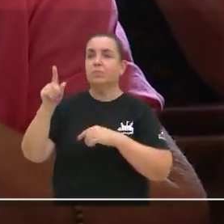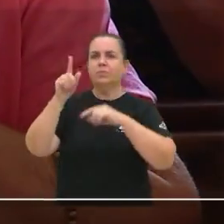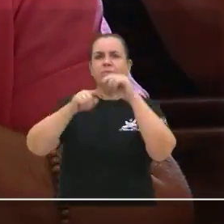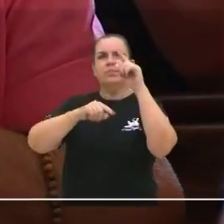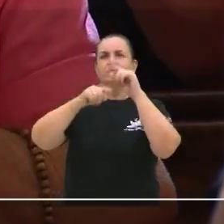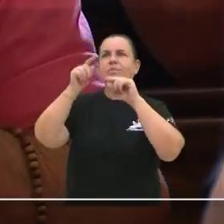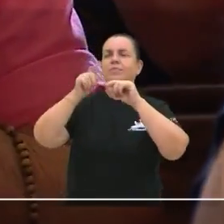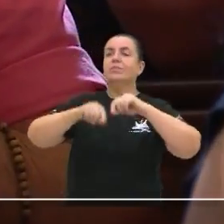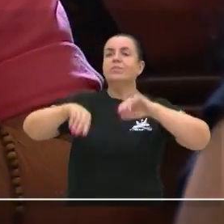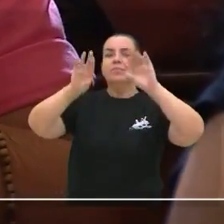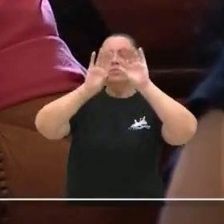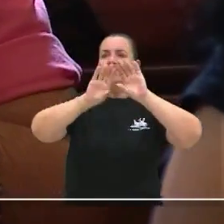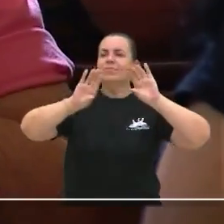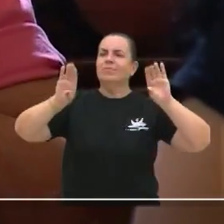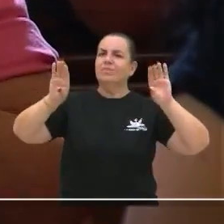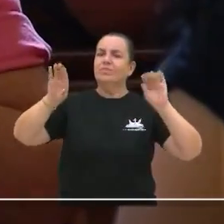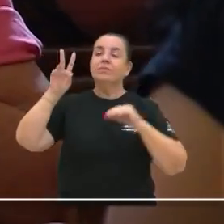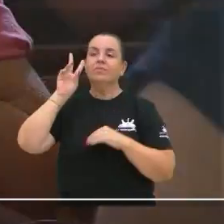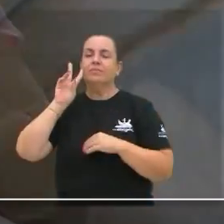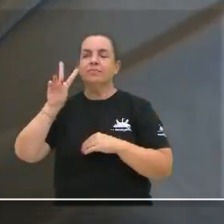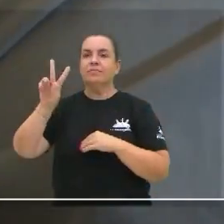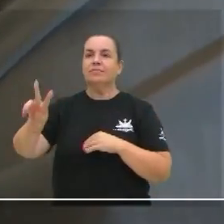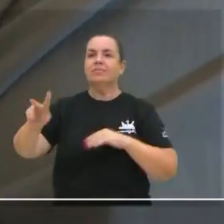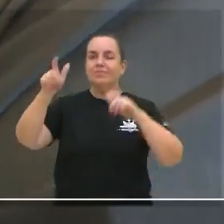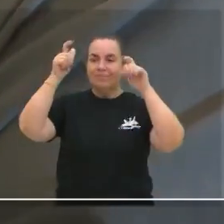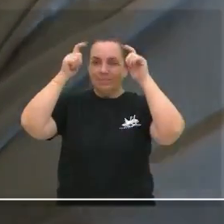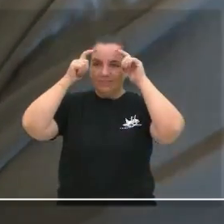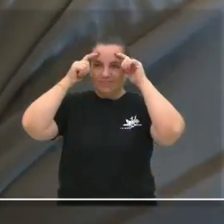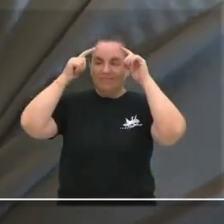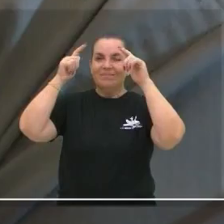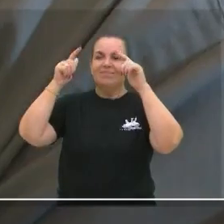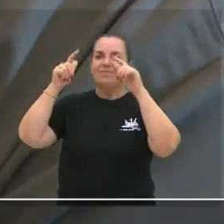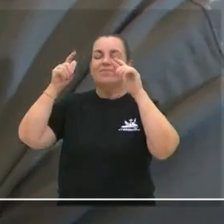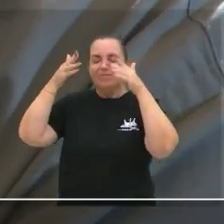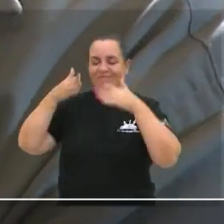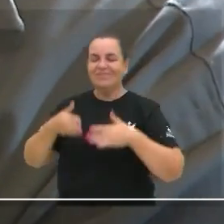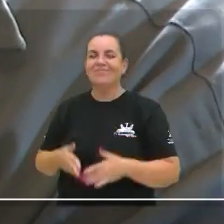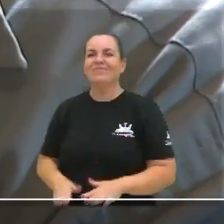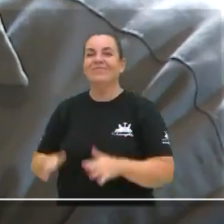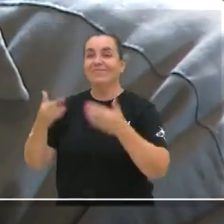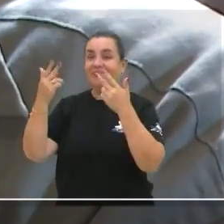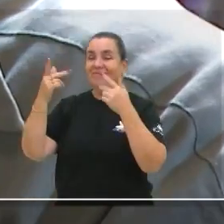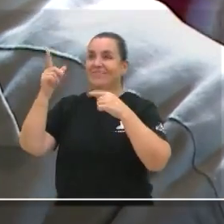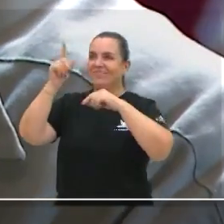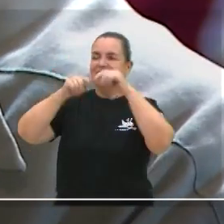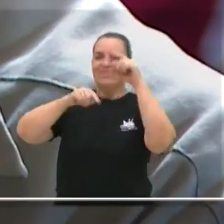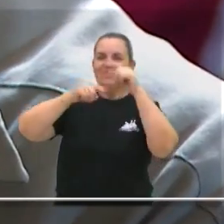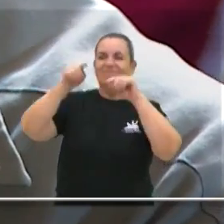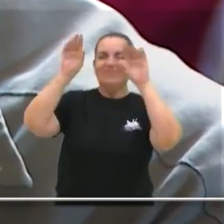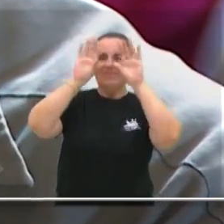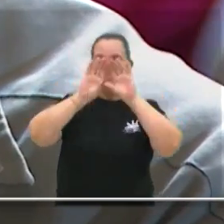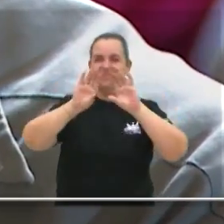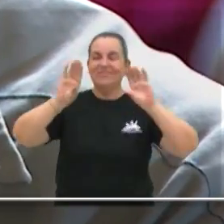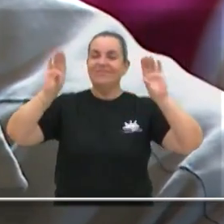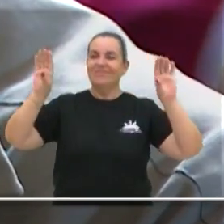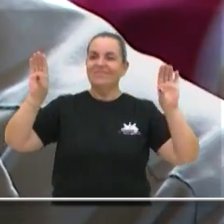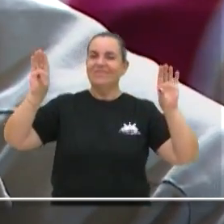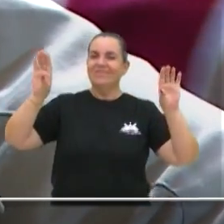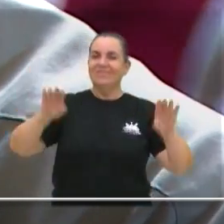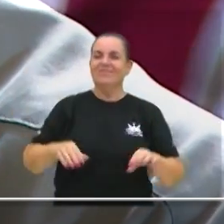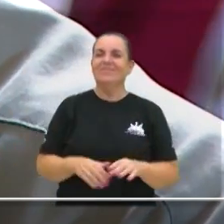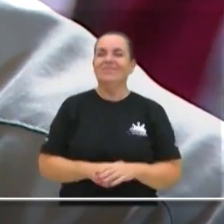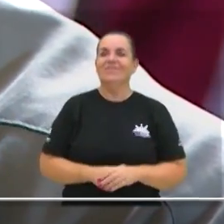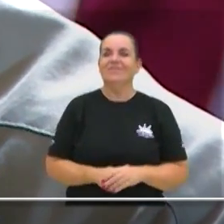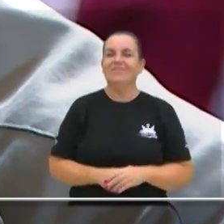no céu. Olham pro rei que nasceu, igual estrelas